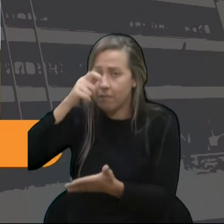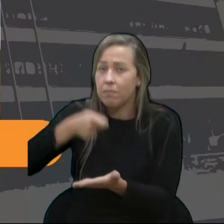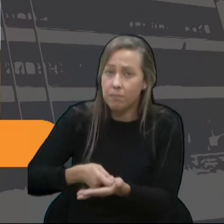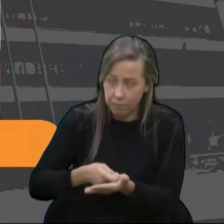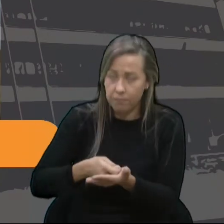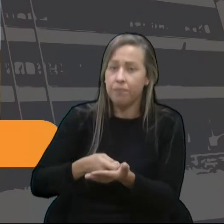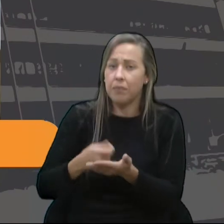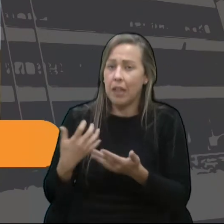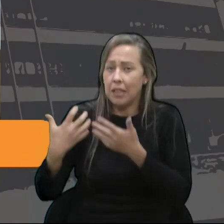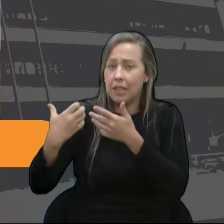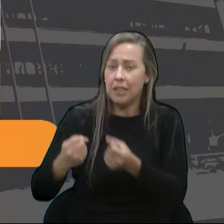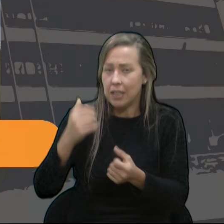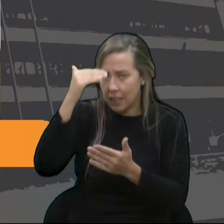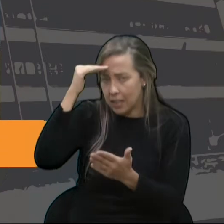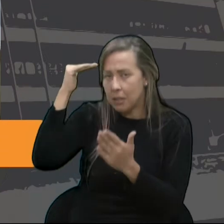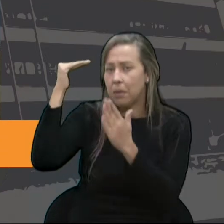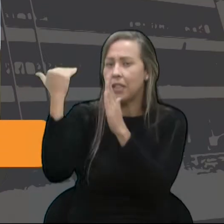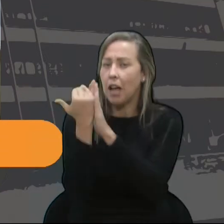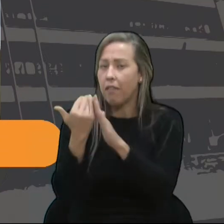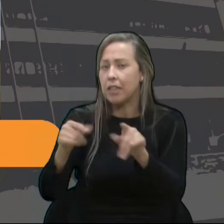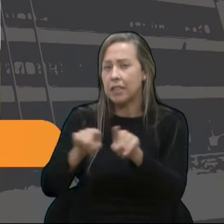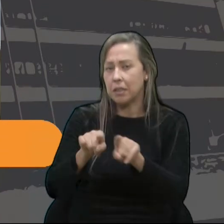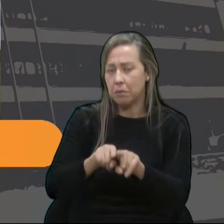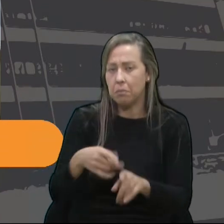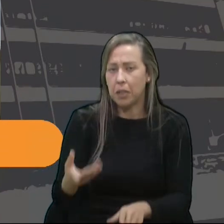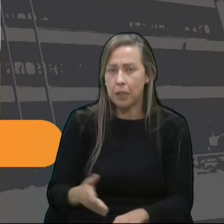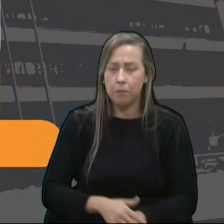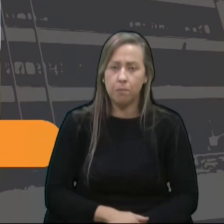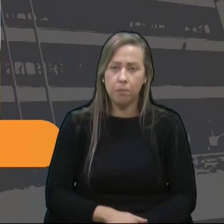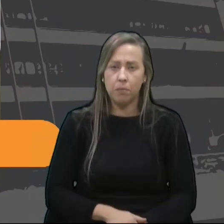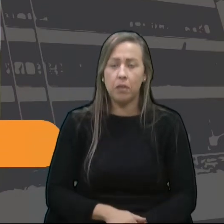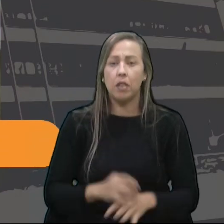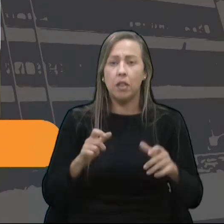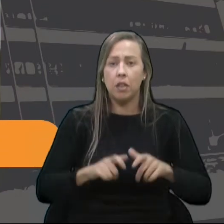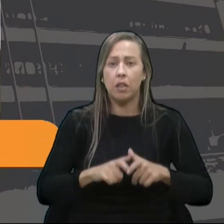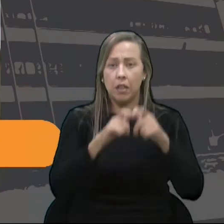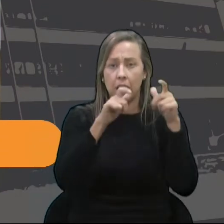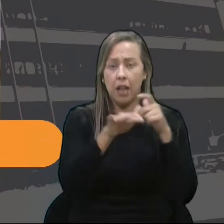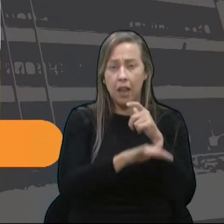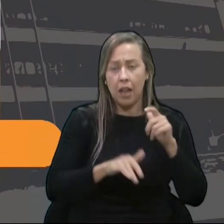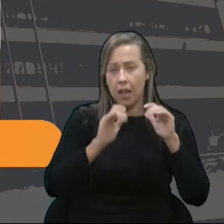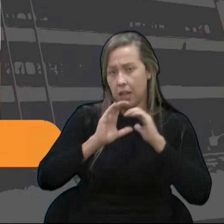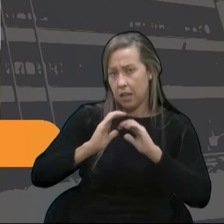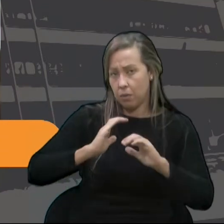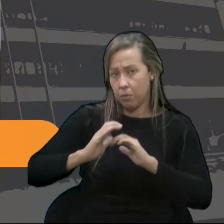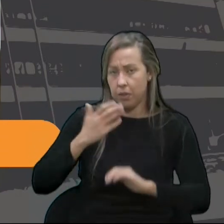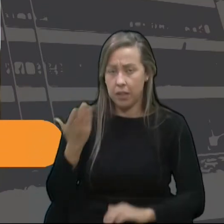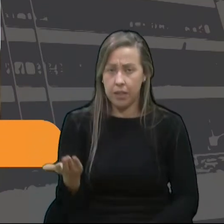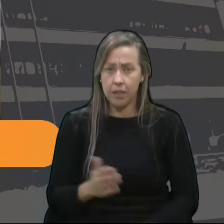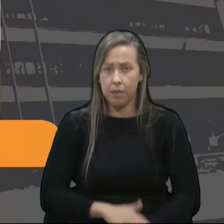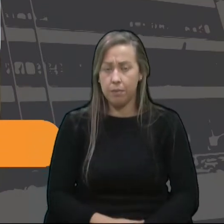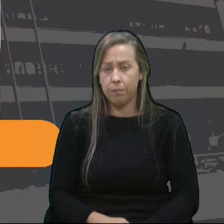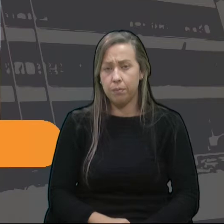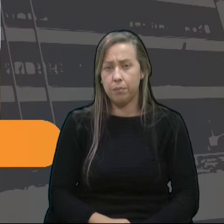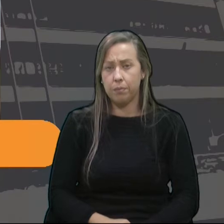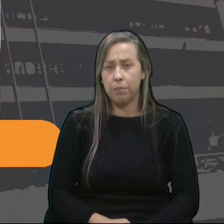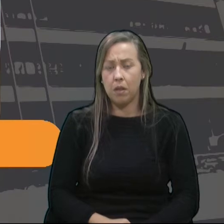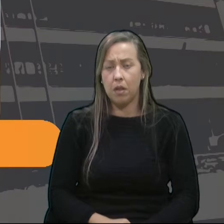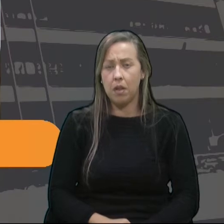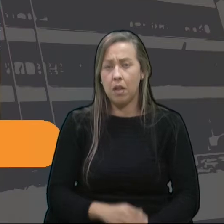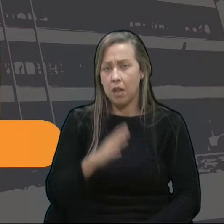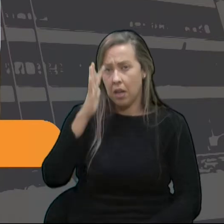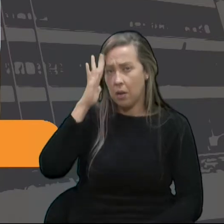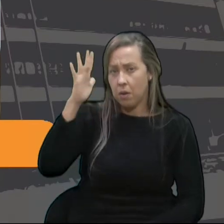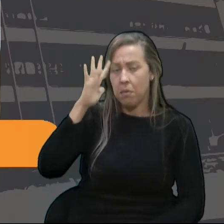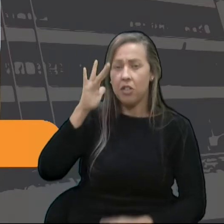adesão também à imprensa hegemônica, né? Dos grandes grupos da comunicação. Então, nesse aspecto, eu imagino